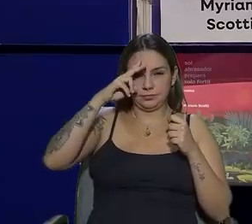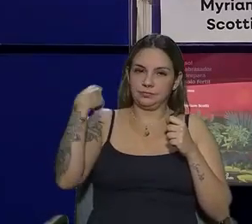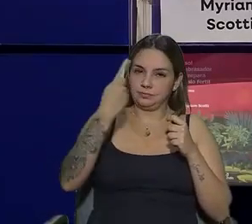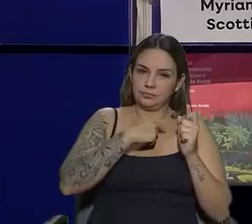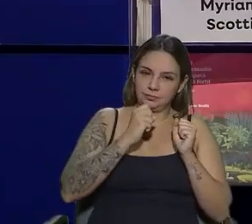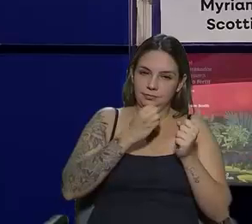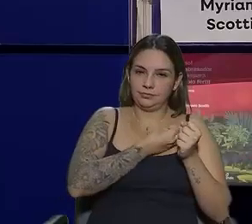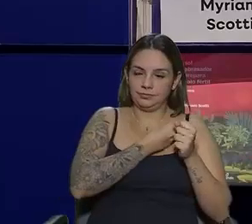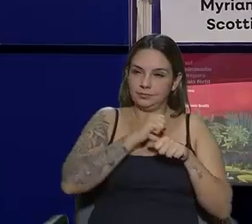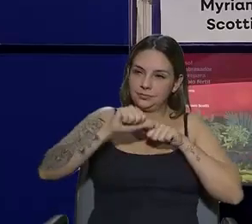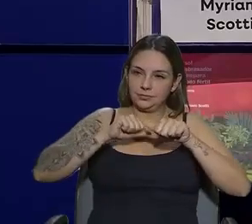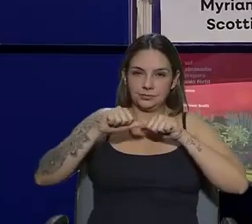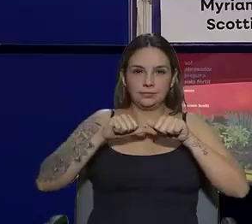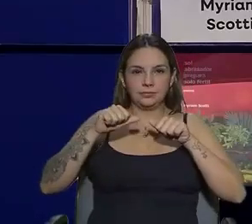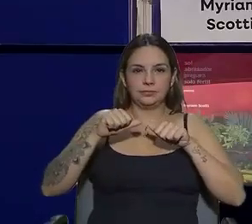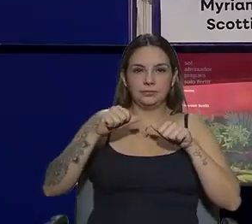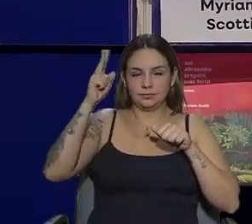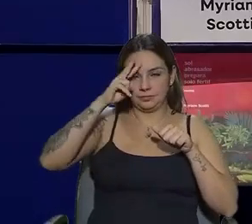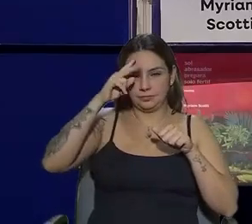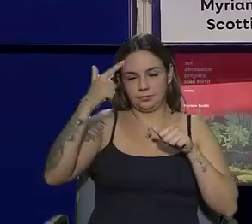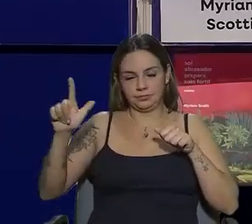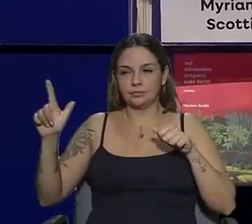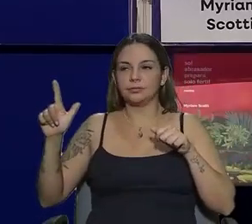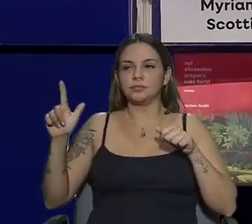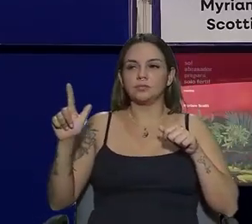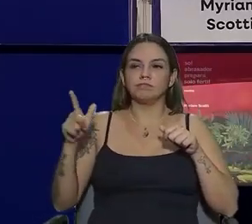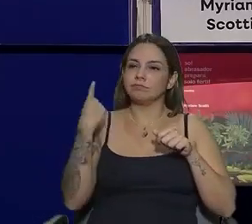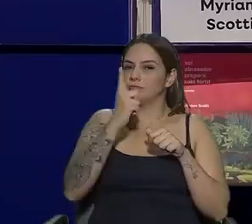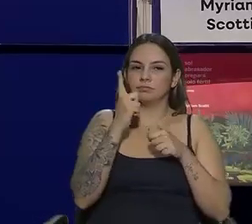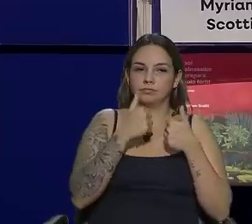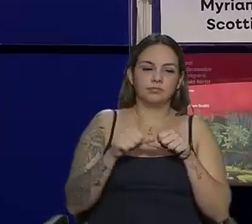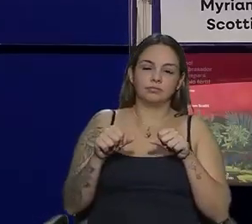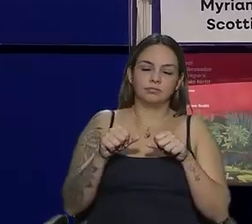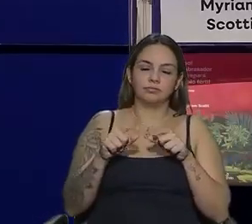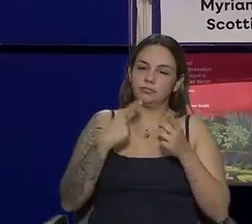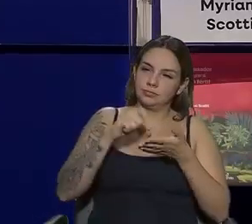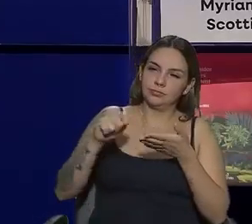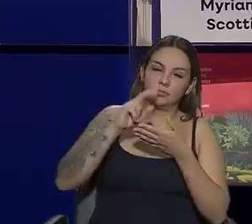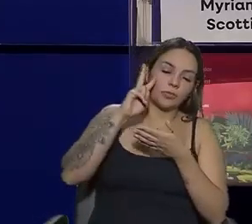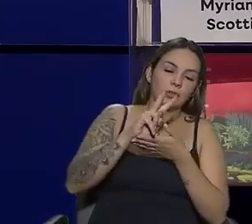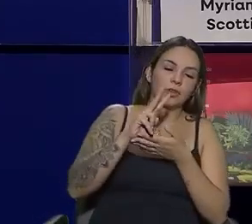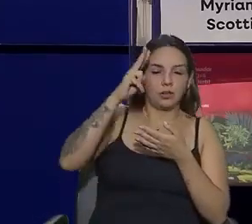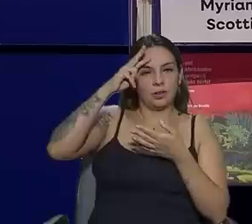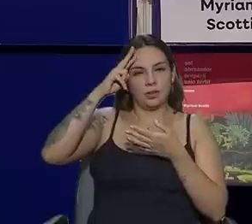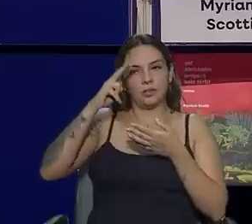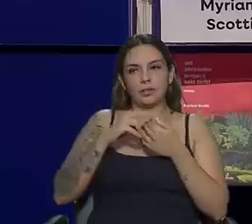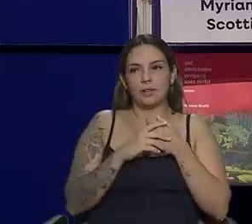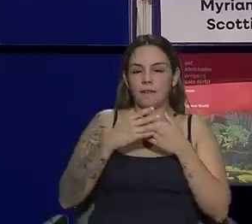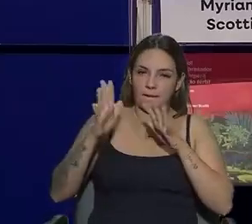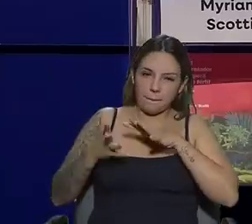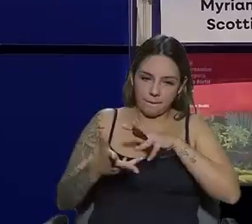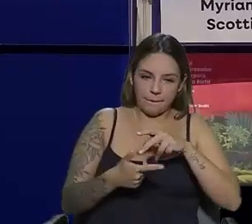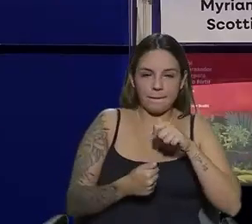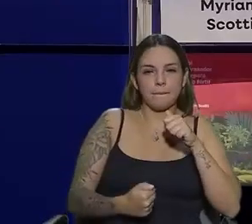que a gente pode vivenciar e transformar em uma história do outro. A gente não fica, depois que a gente escreve, olhando as nossas histórias, né? Elas vão para o